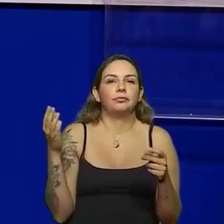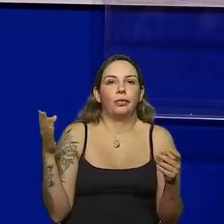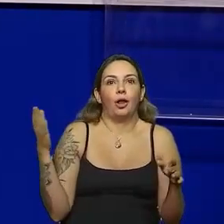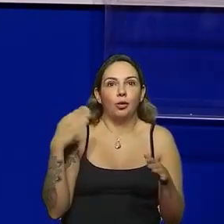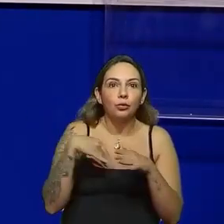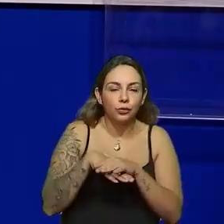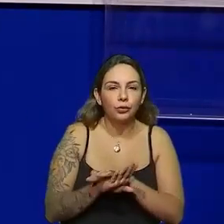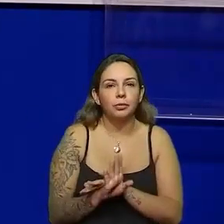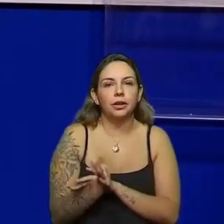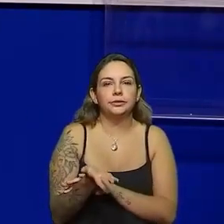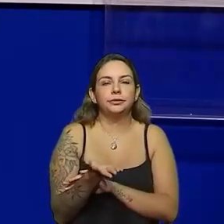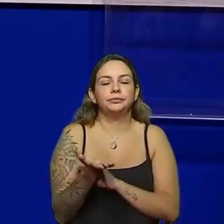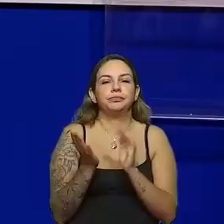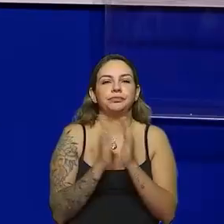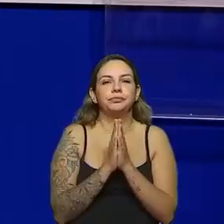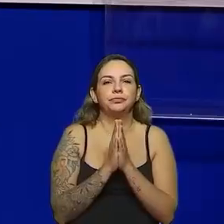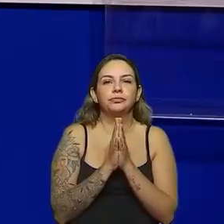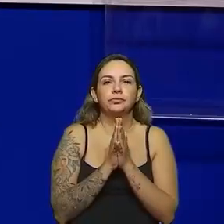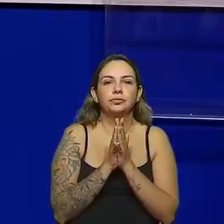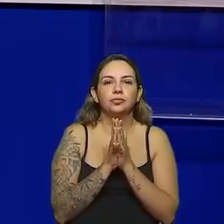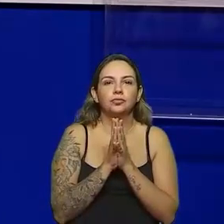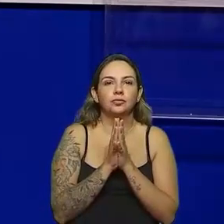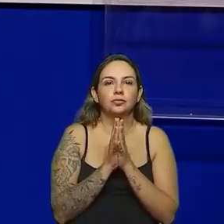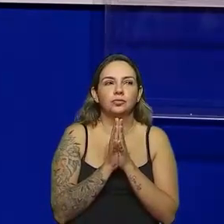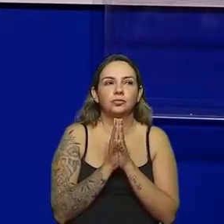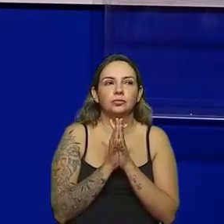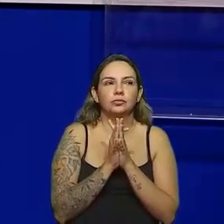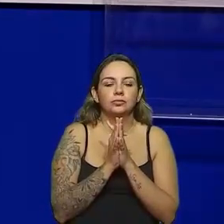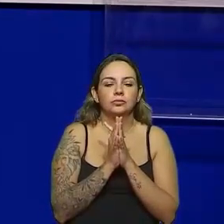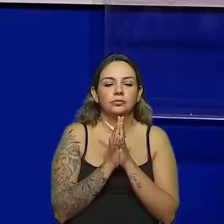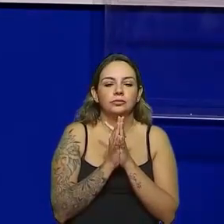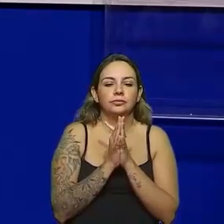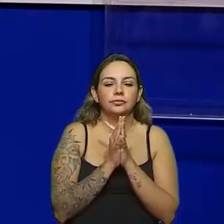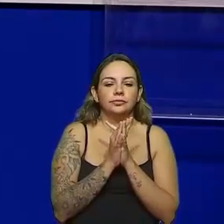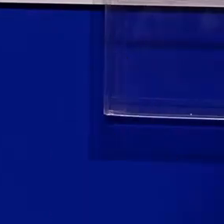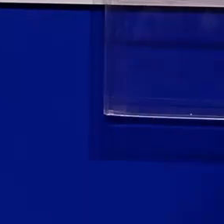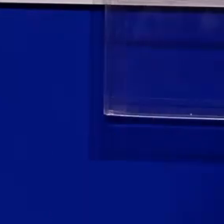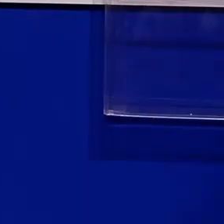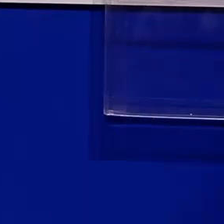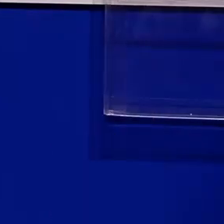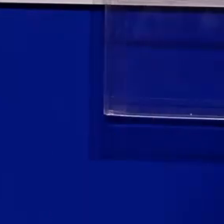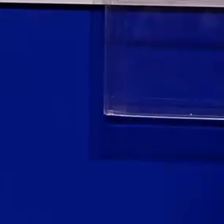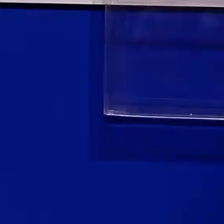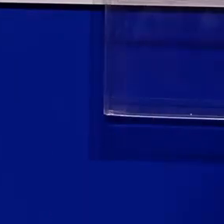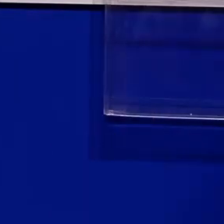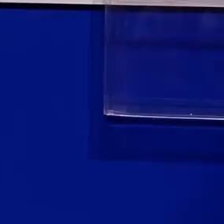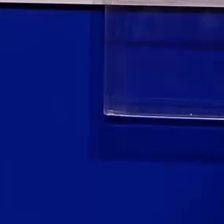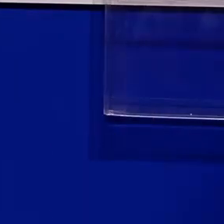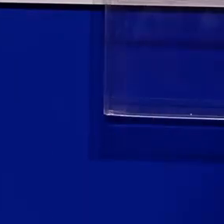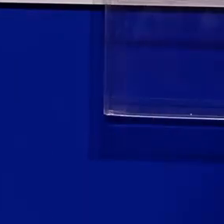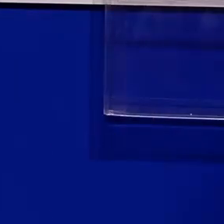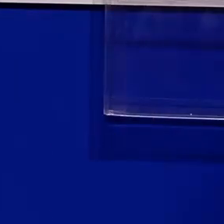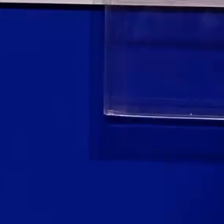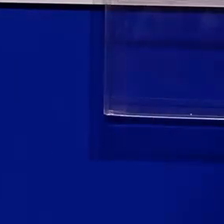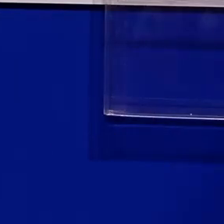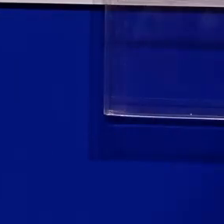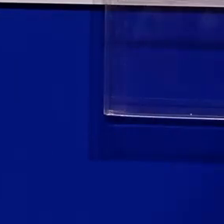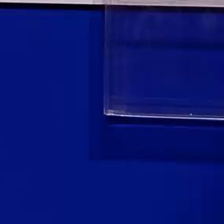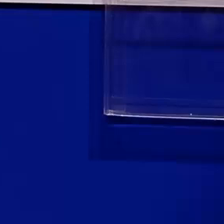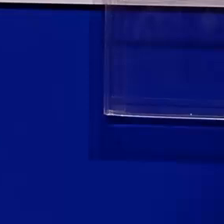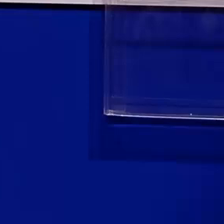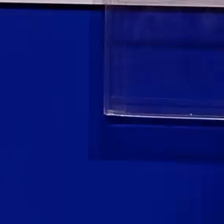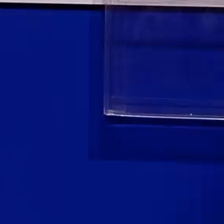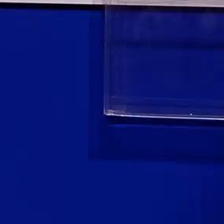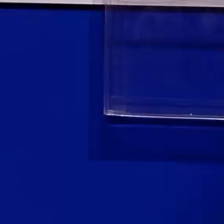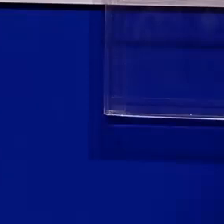acostumando, né. E aí, eu era apaixonada pela Sônia Braga. Sim, gente.